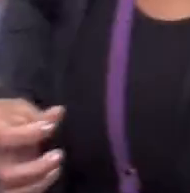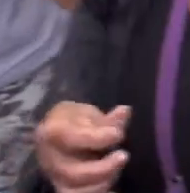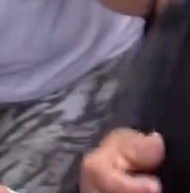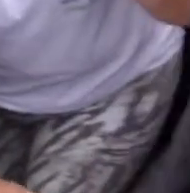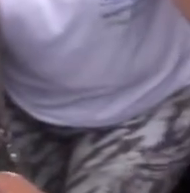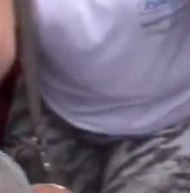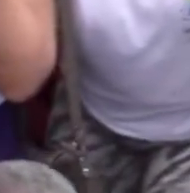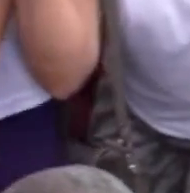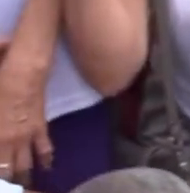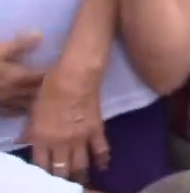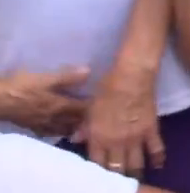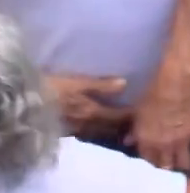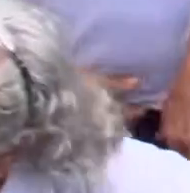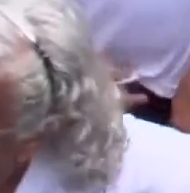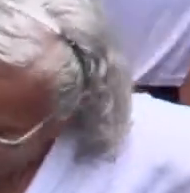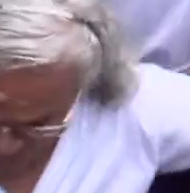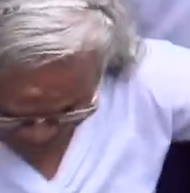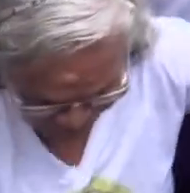periferia.